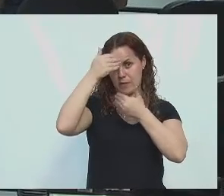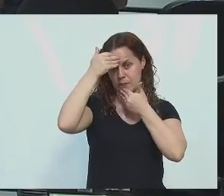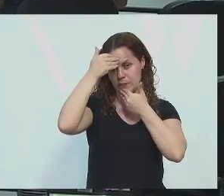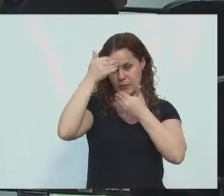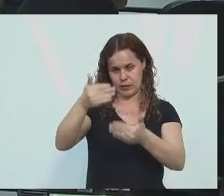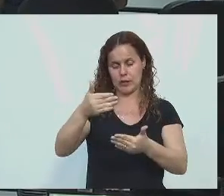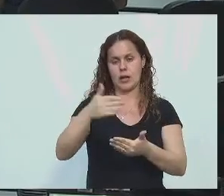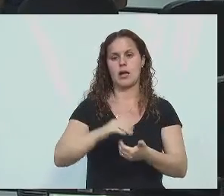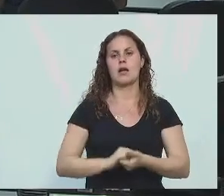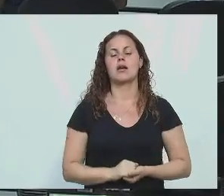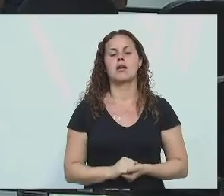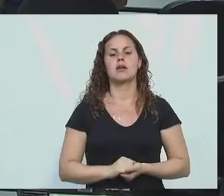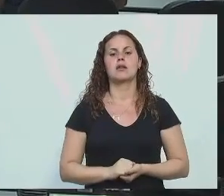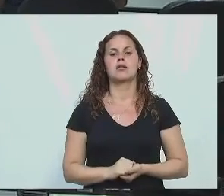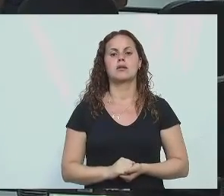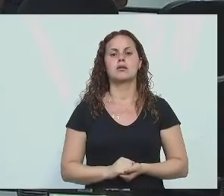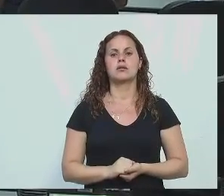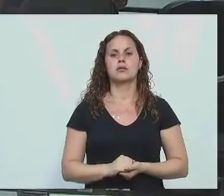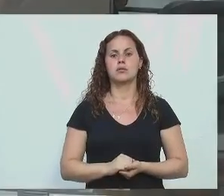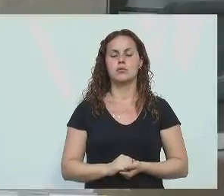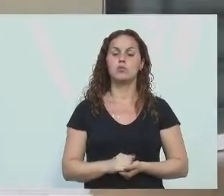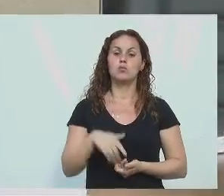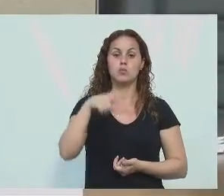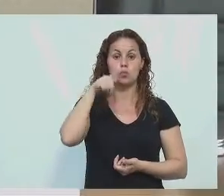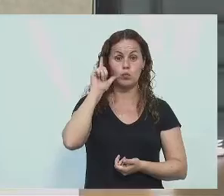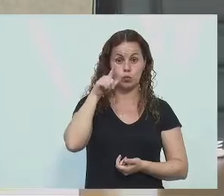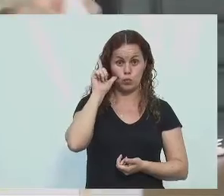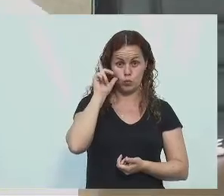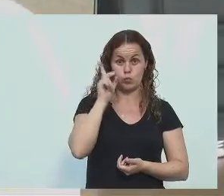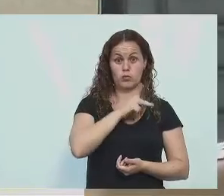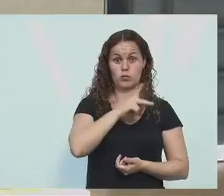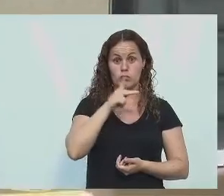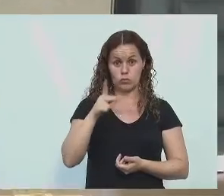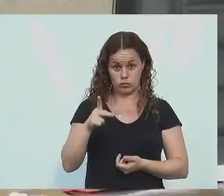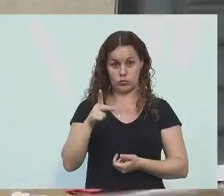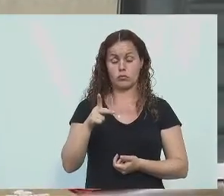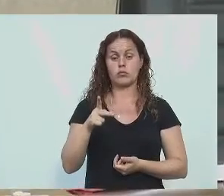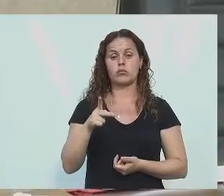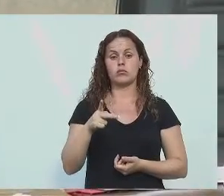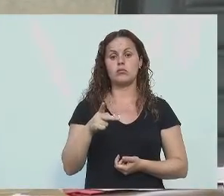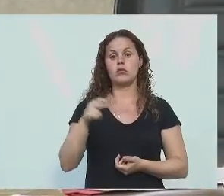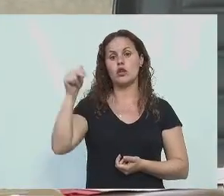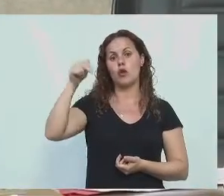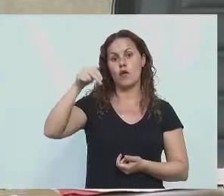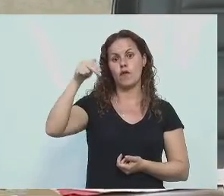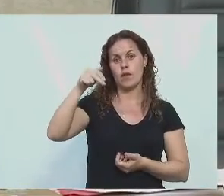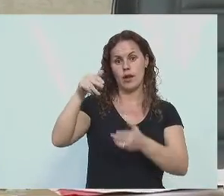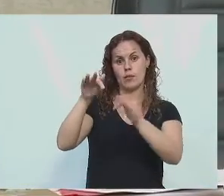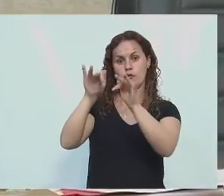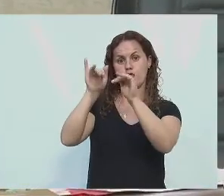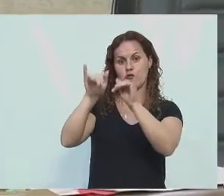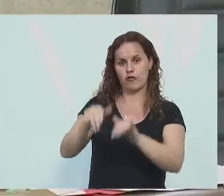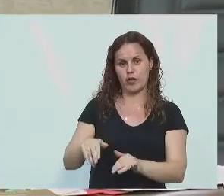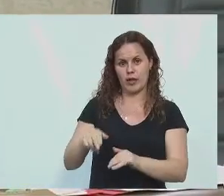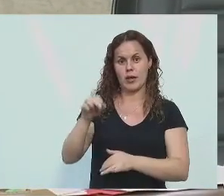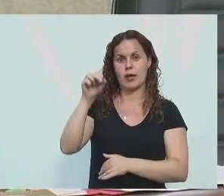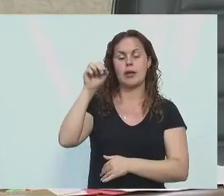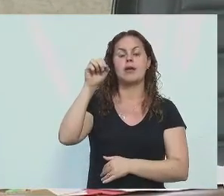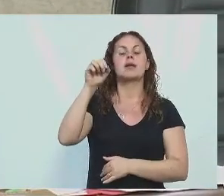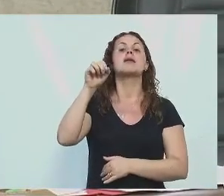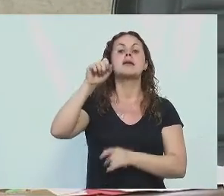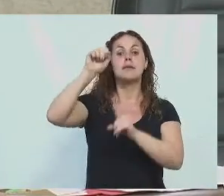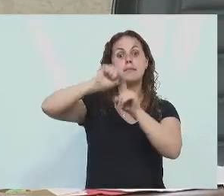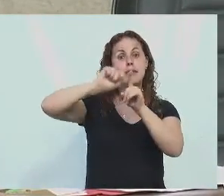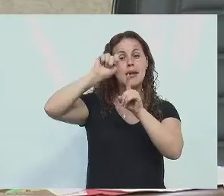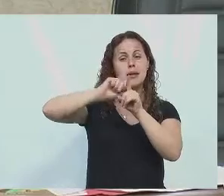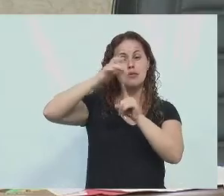e a todas. Ontem, senhor presidente, a gente encerrou o mês de novembro, que é o mês dedicado à consciência